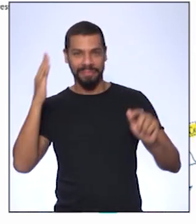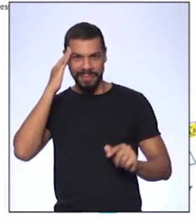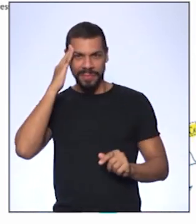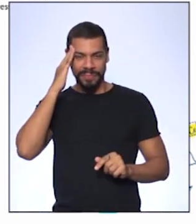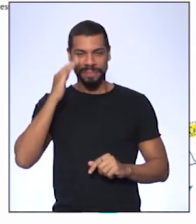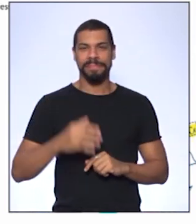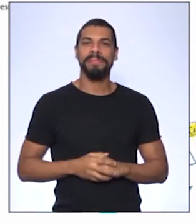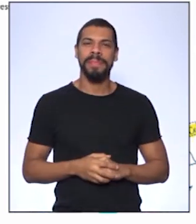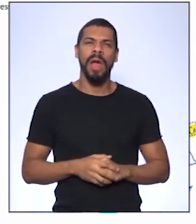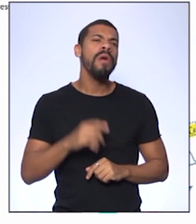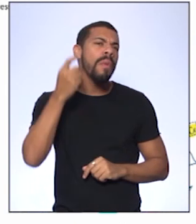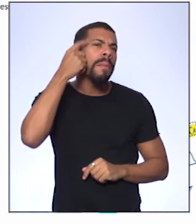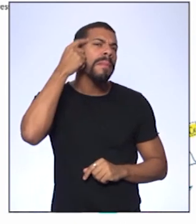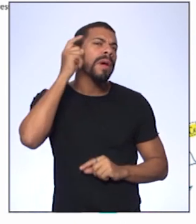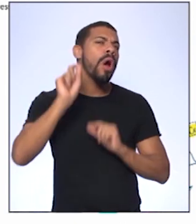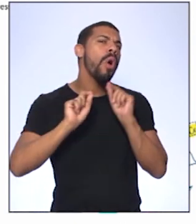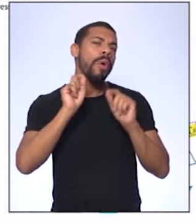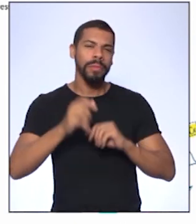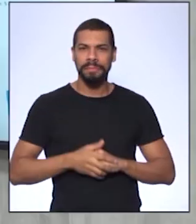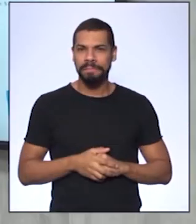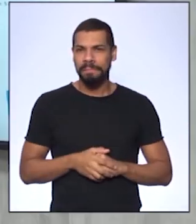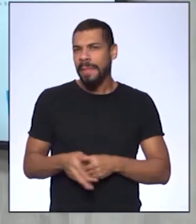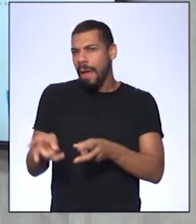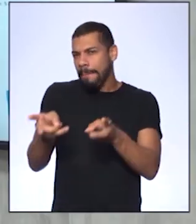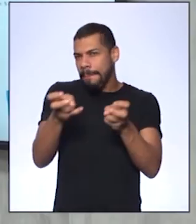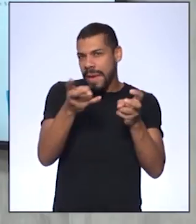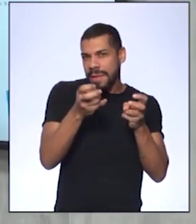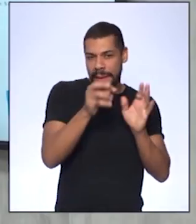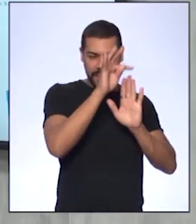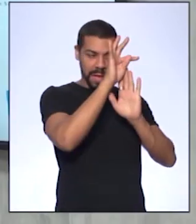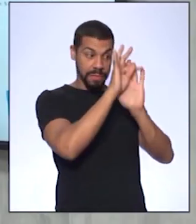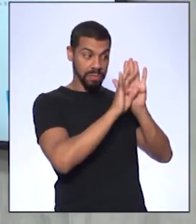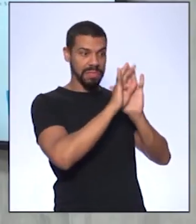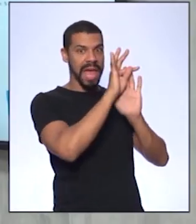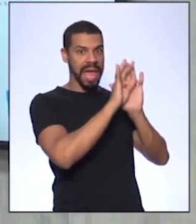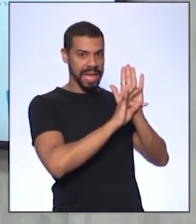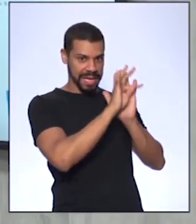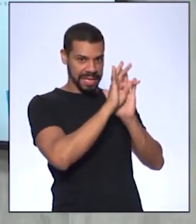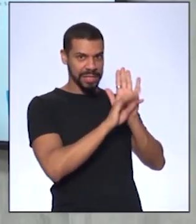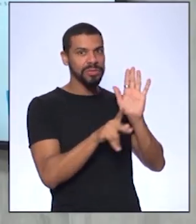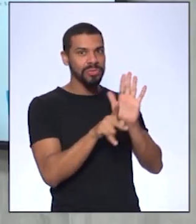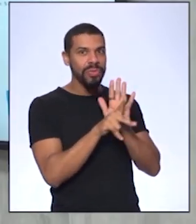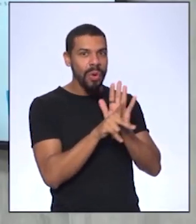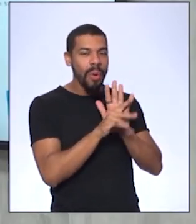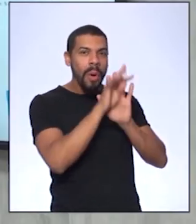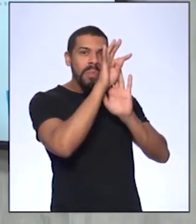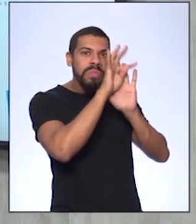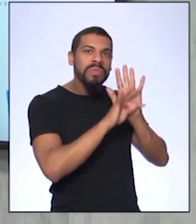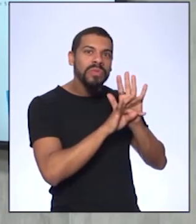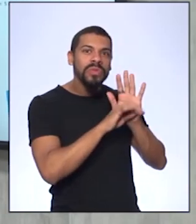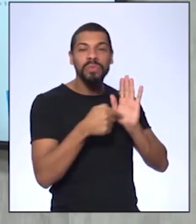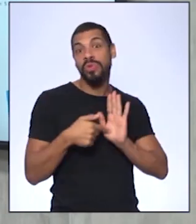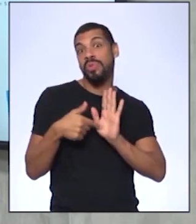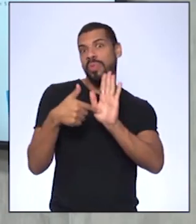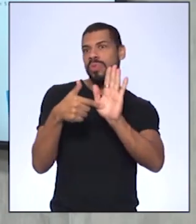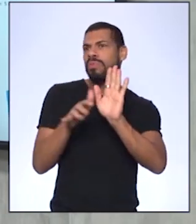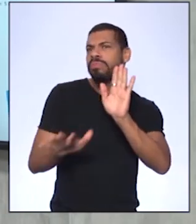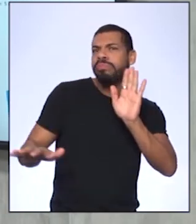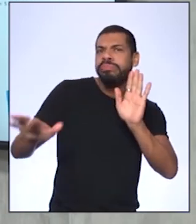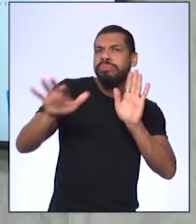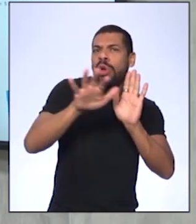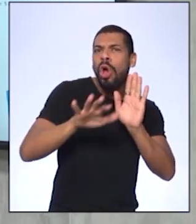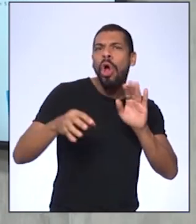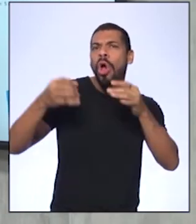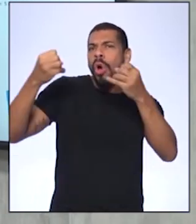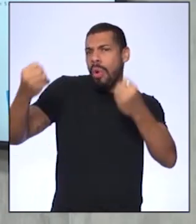só um pouquinho. Vamos pensar assim. Você percebe que veio um texto de caráter extremamente expositivo, é um texto